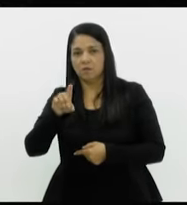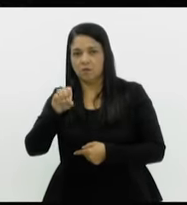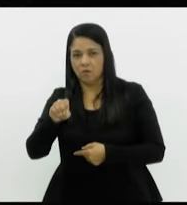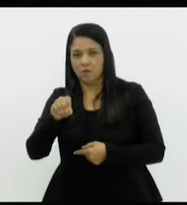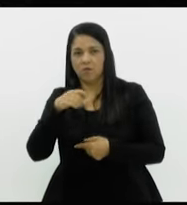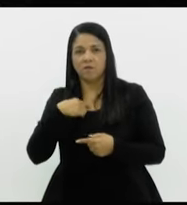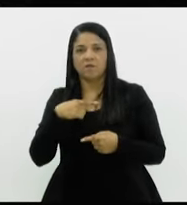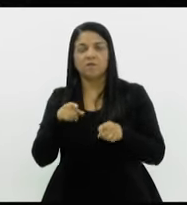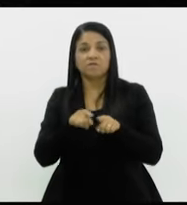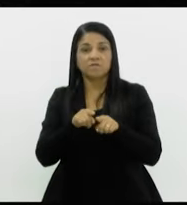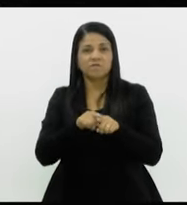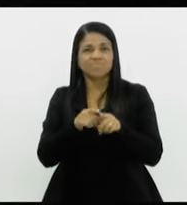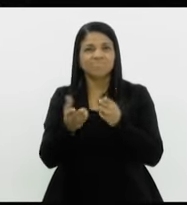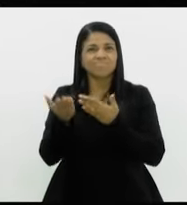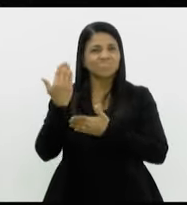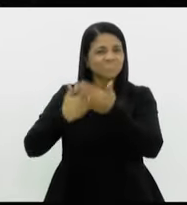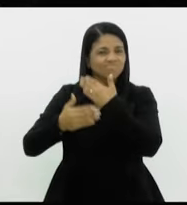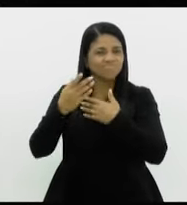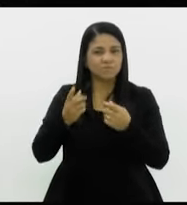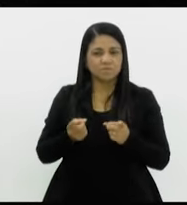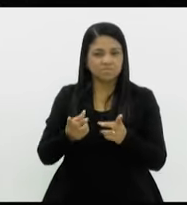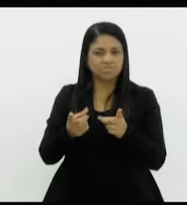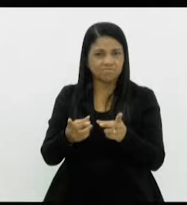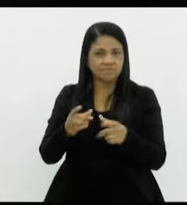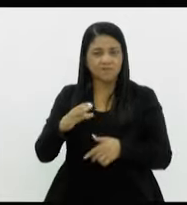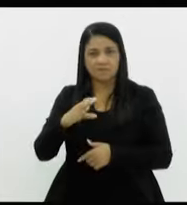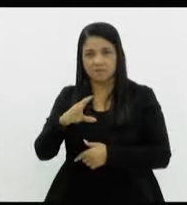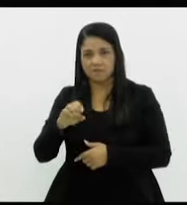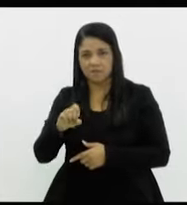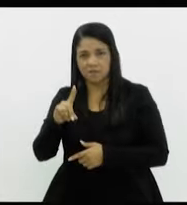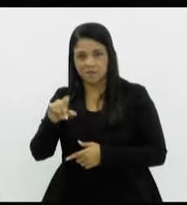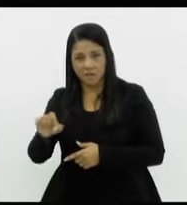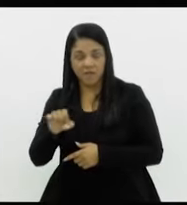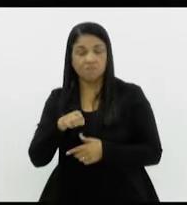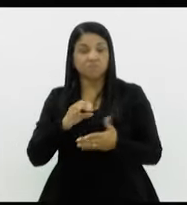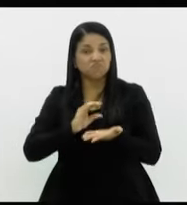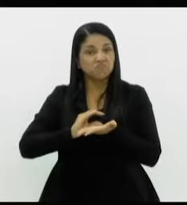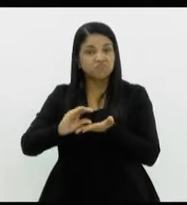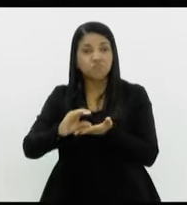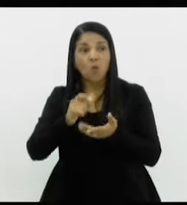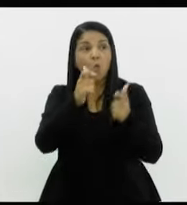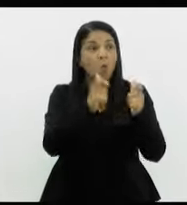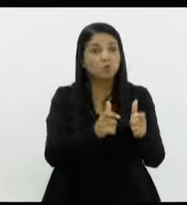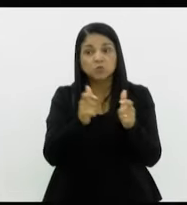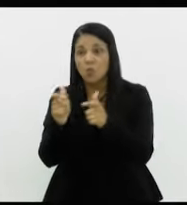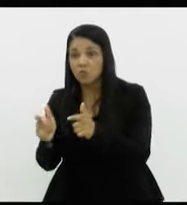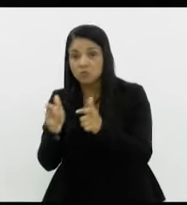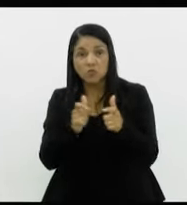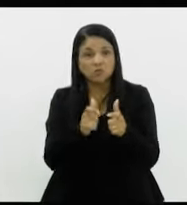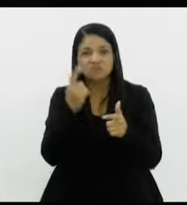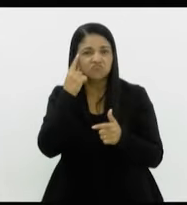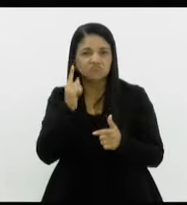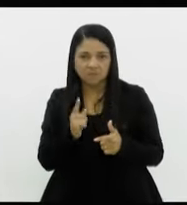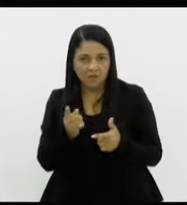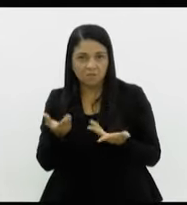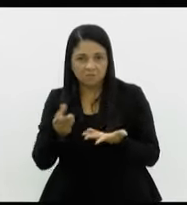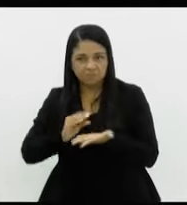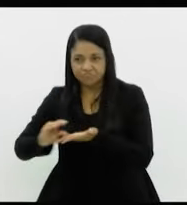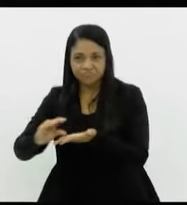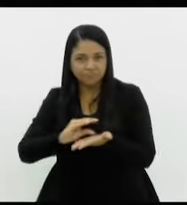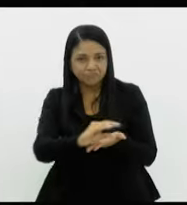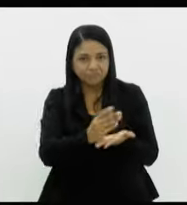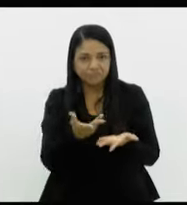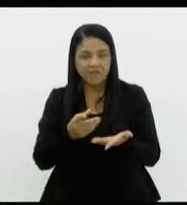uma privatização irresponsável da SEDAI, cujos recursos nós não sabemos com transparência onde foram alocados, e